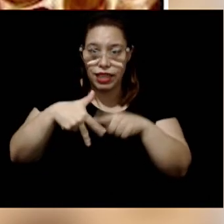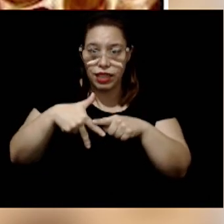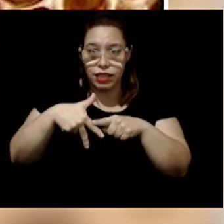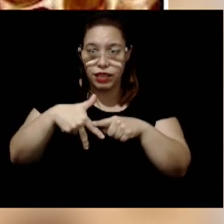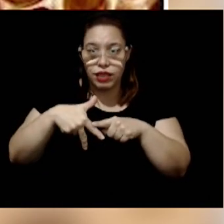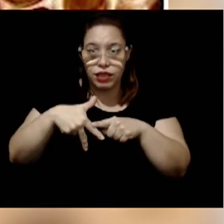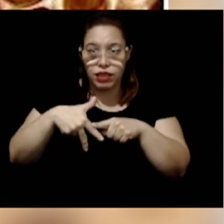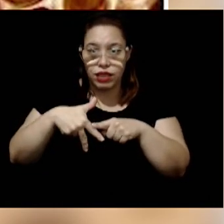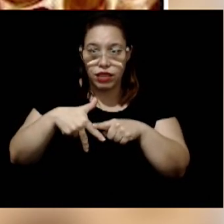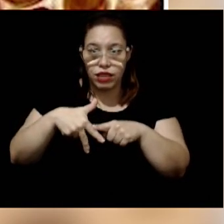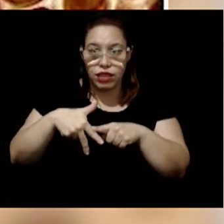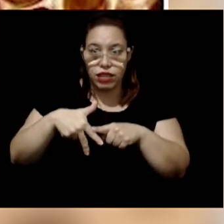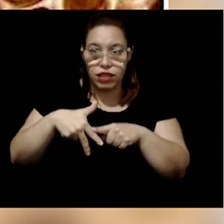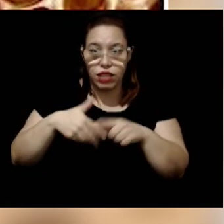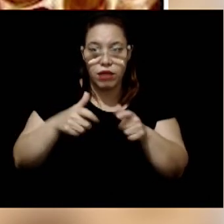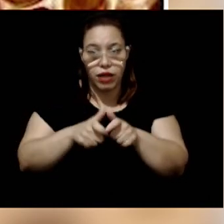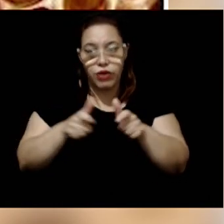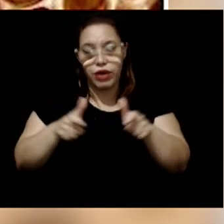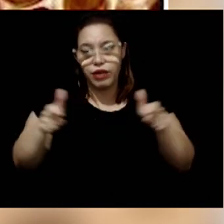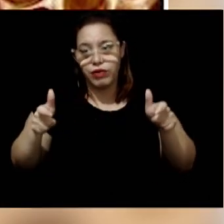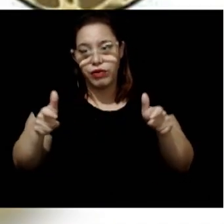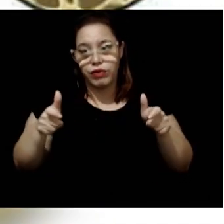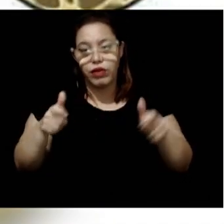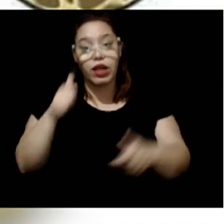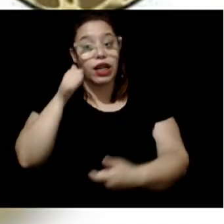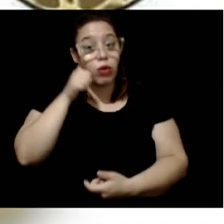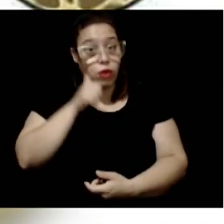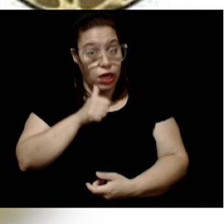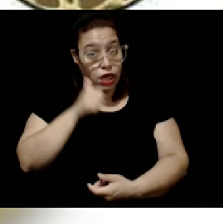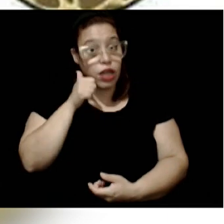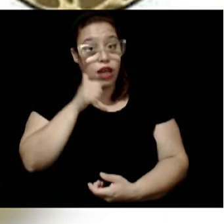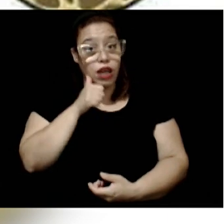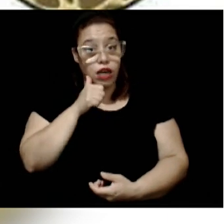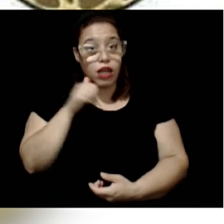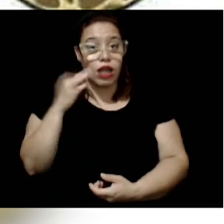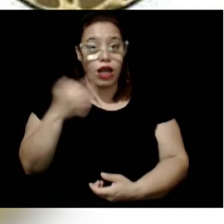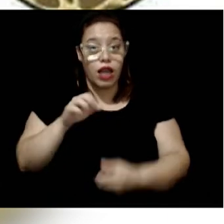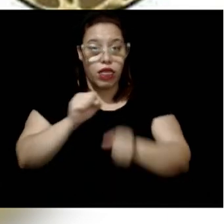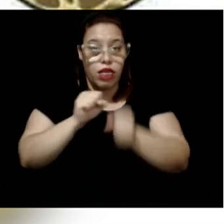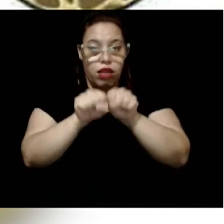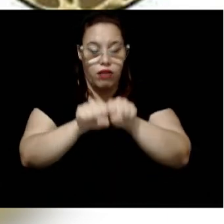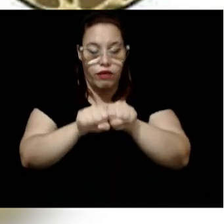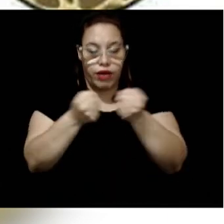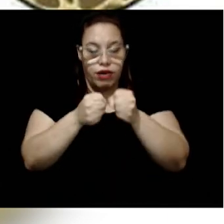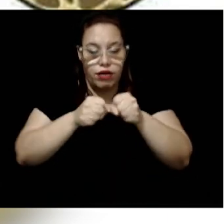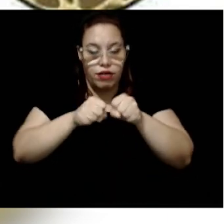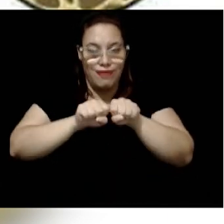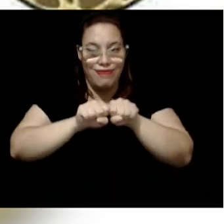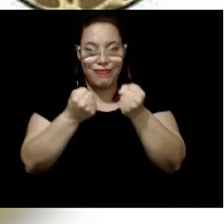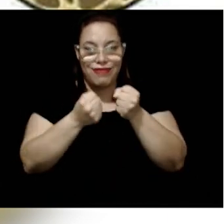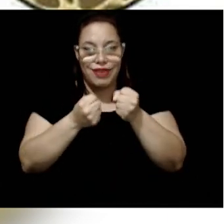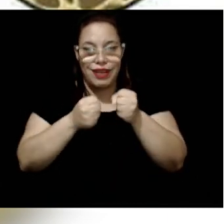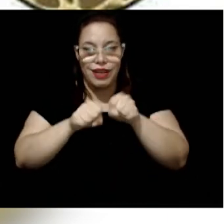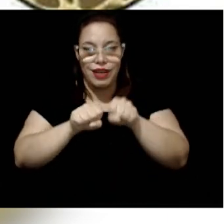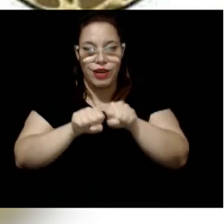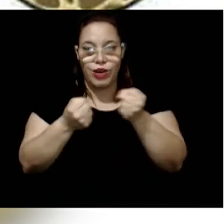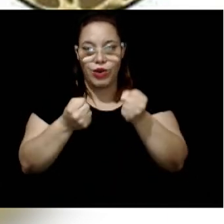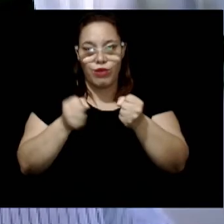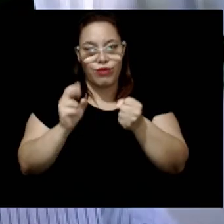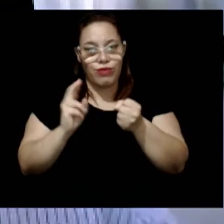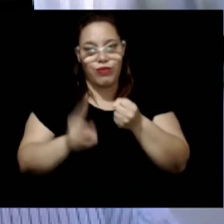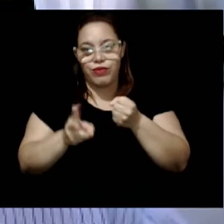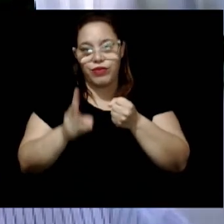grande maioria são mulheres, a ter fraturas sem grandes traumas. Então, a osteoporose é